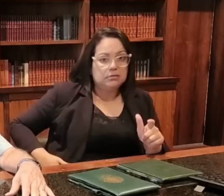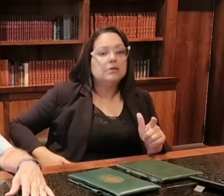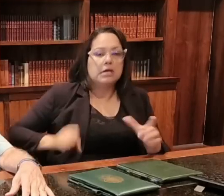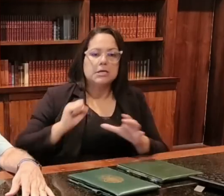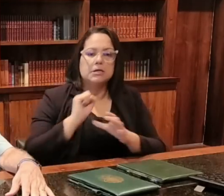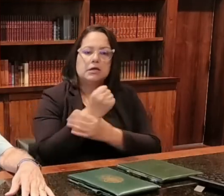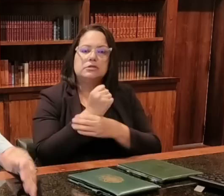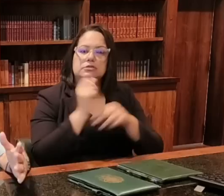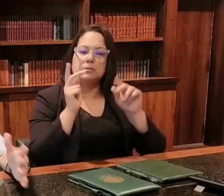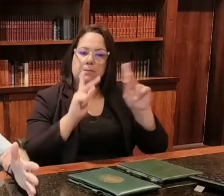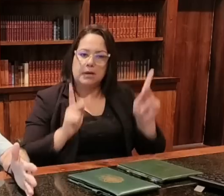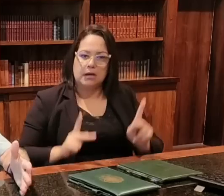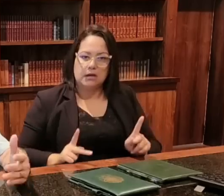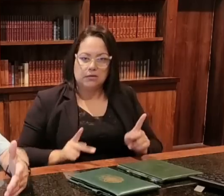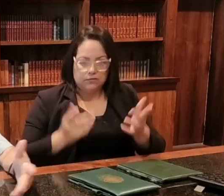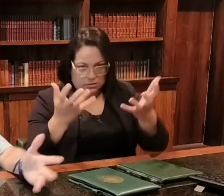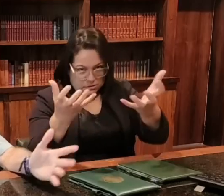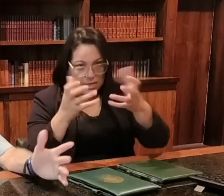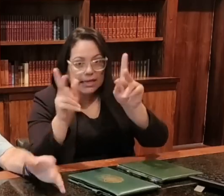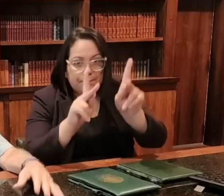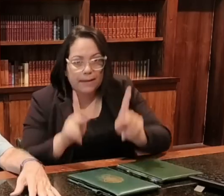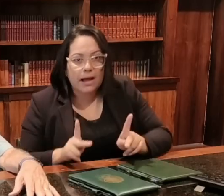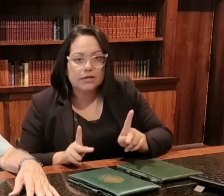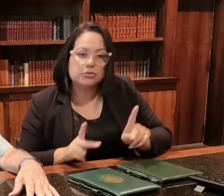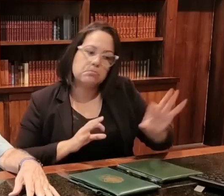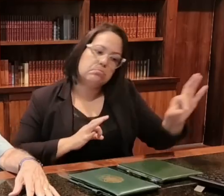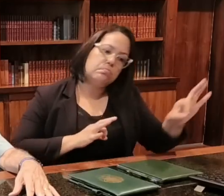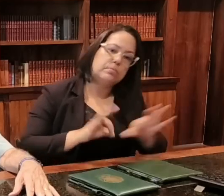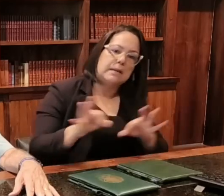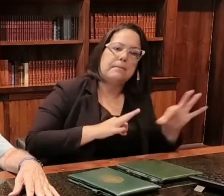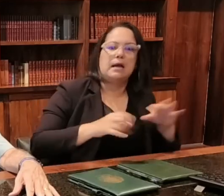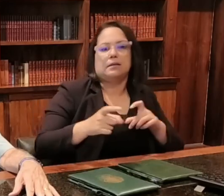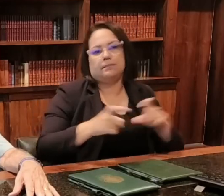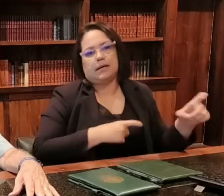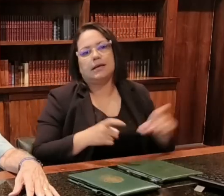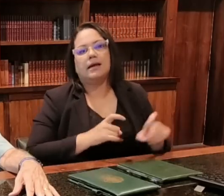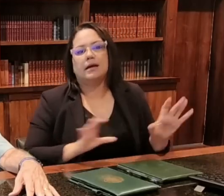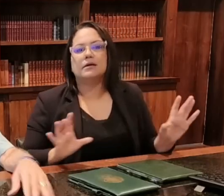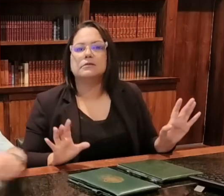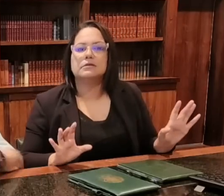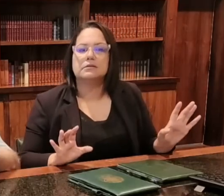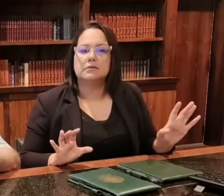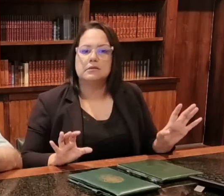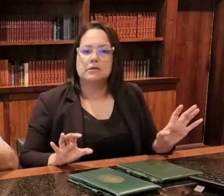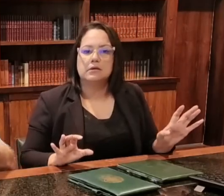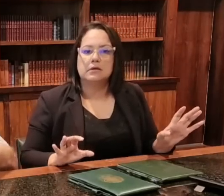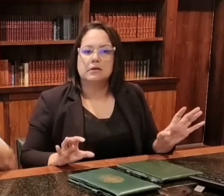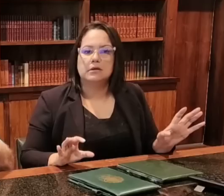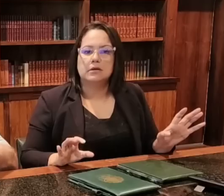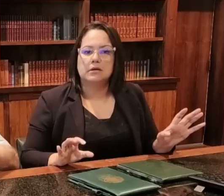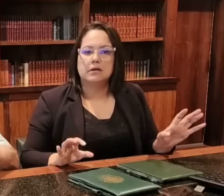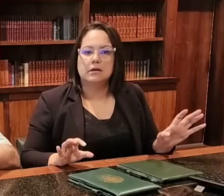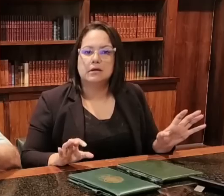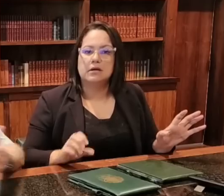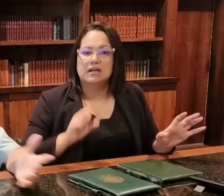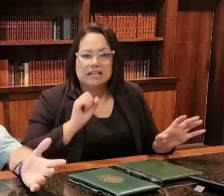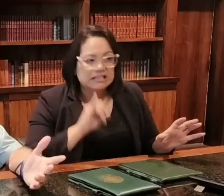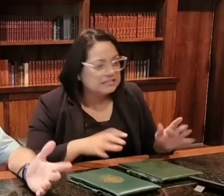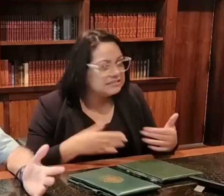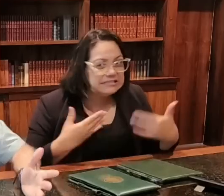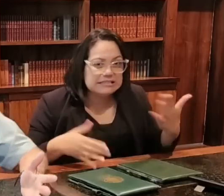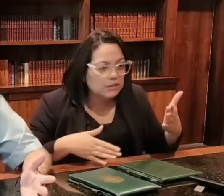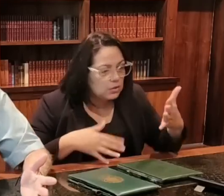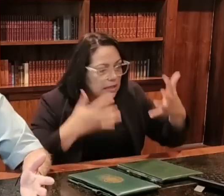dados da equipe de transição naqueles relatórios o relatório de educação Mostra o quanto que as escolas